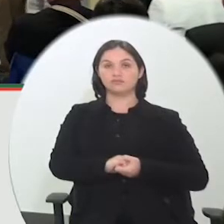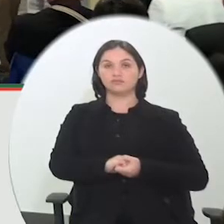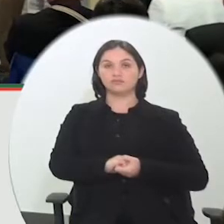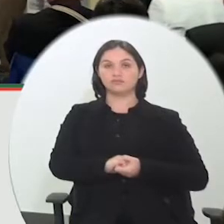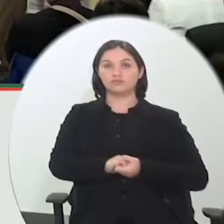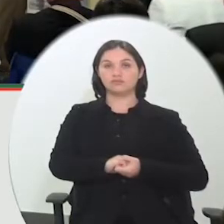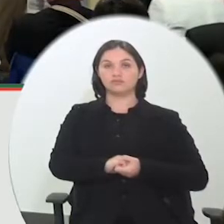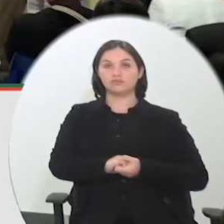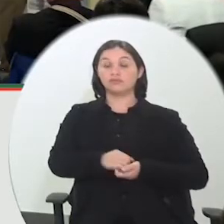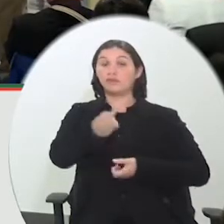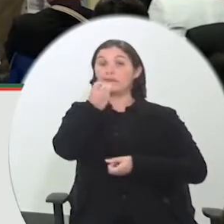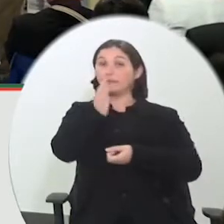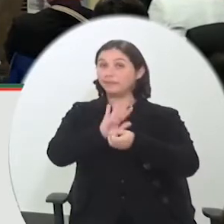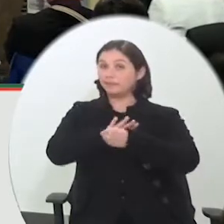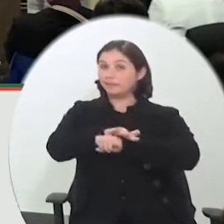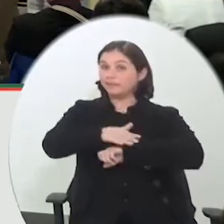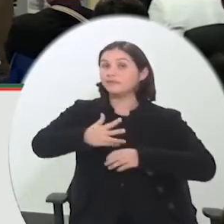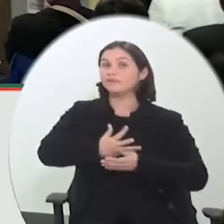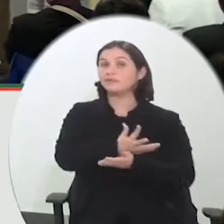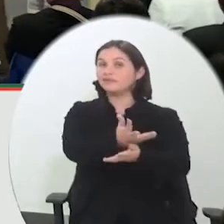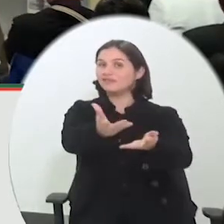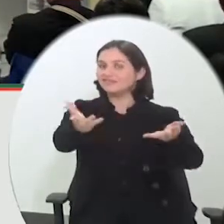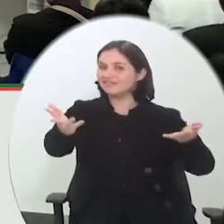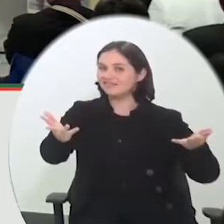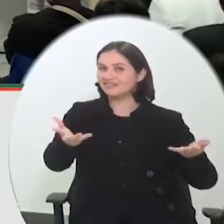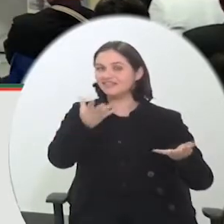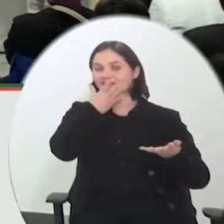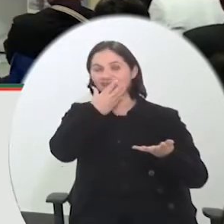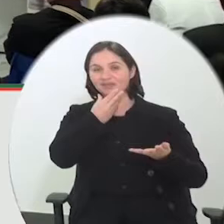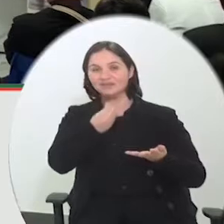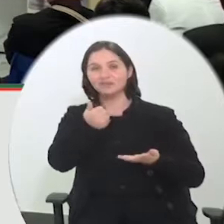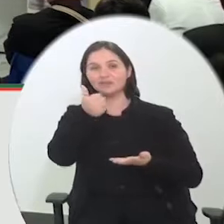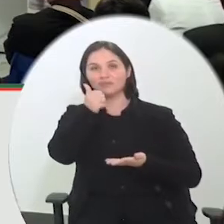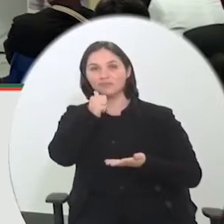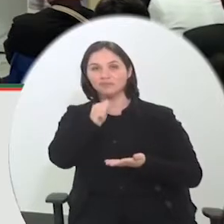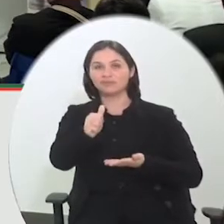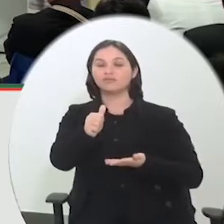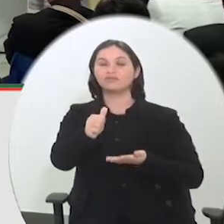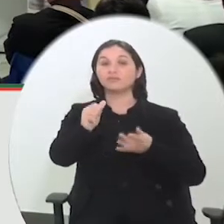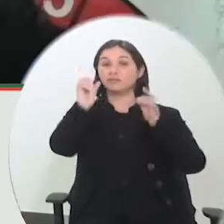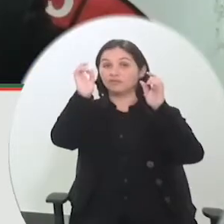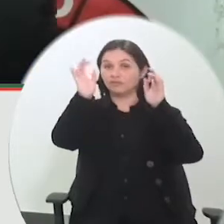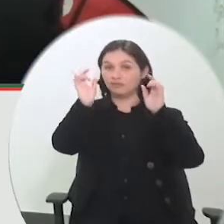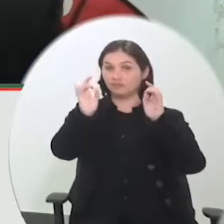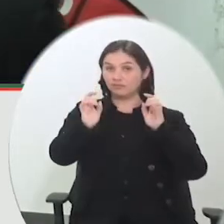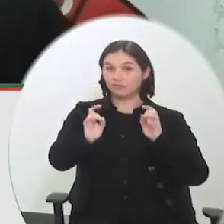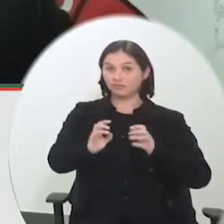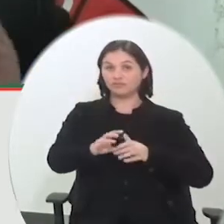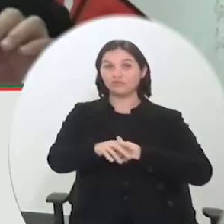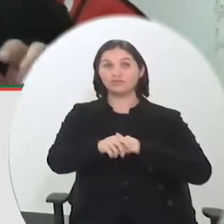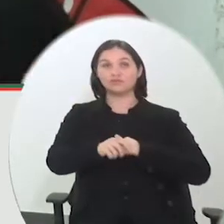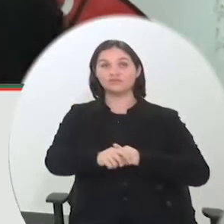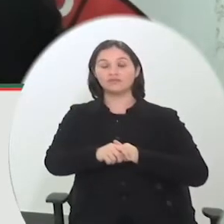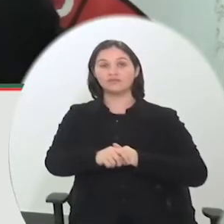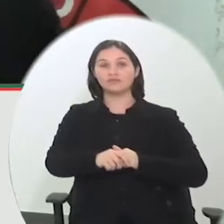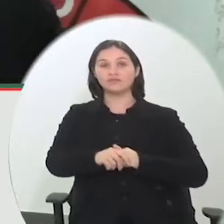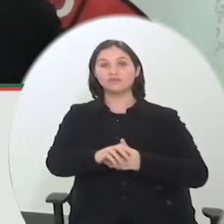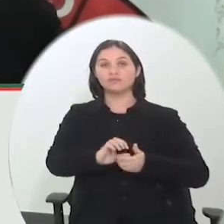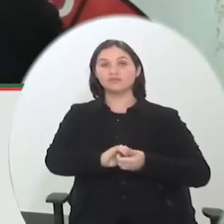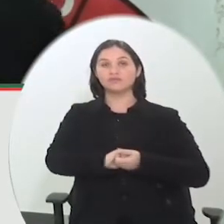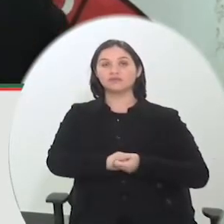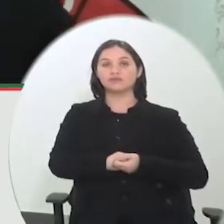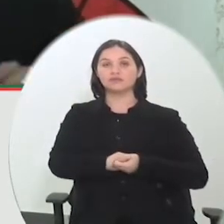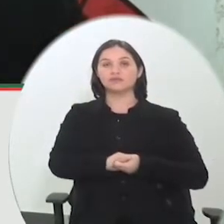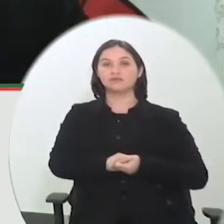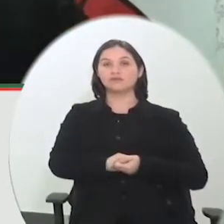Boa noite a todos, boa noite a todas. Uma saudação especial ao nosso presidente hoje, Aldinei